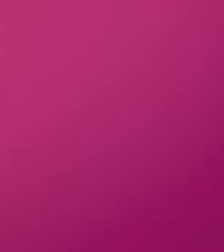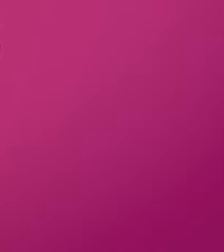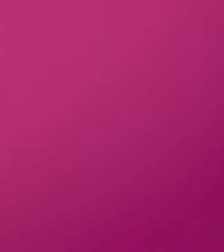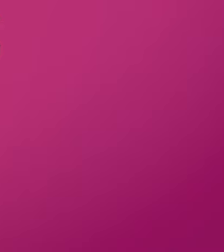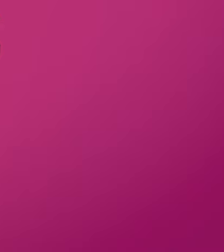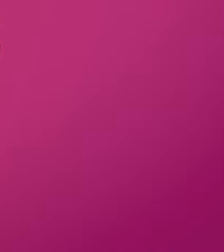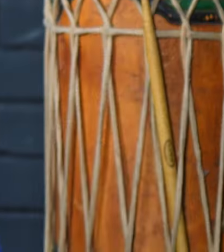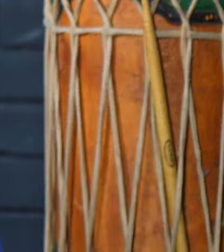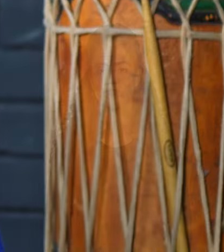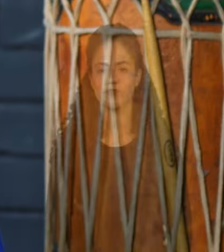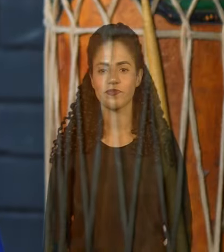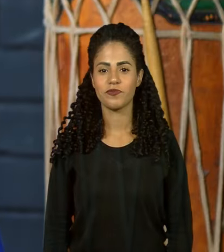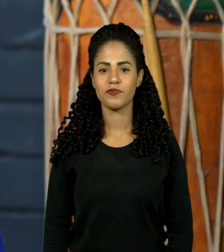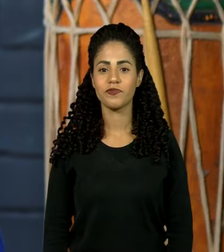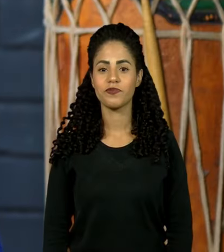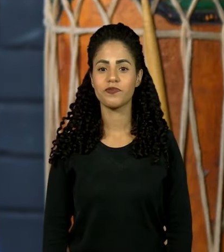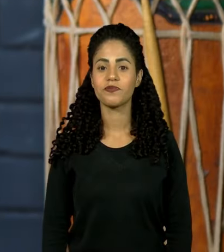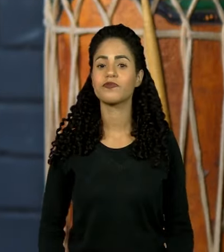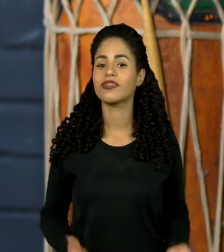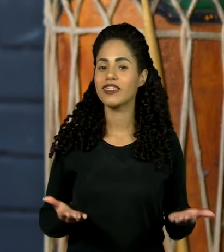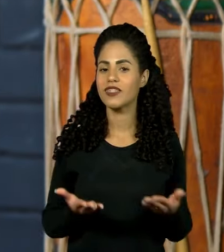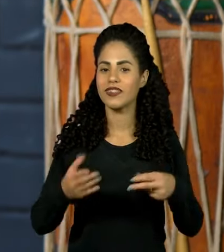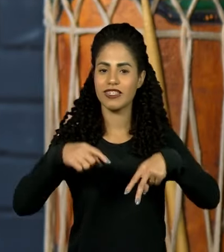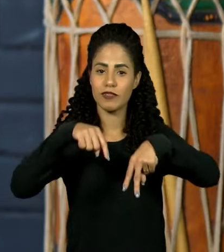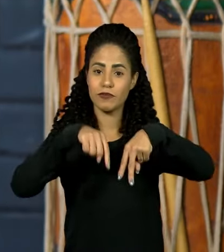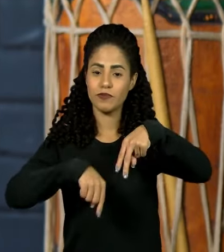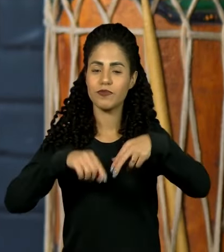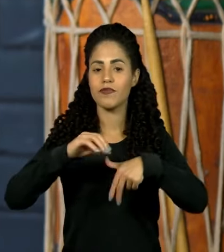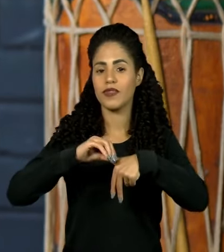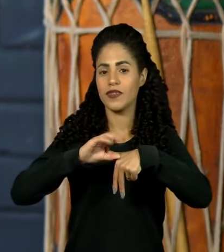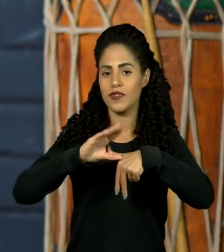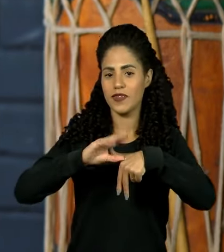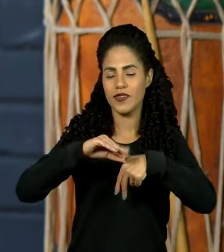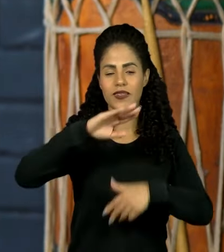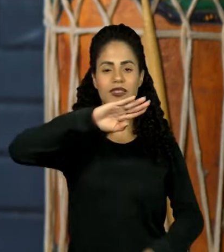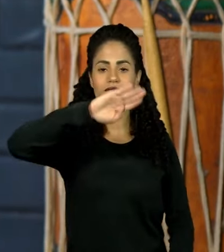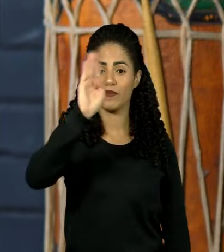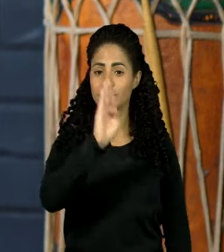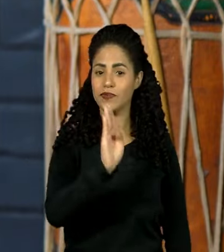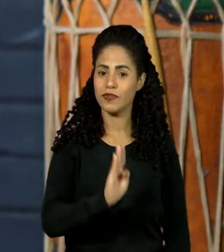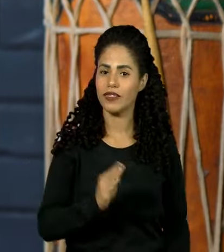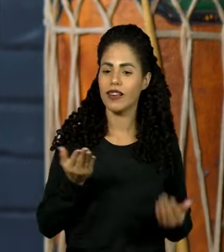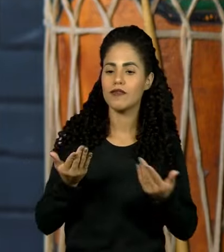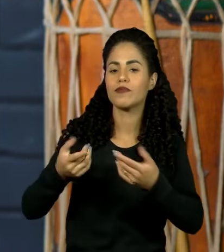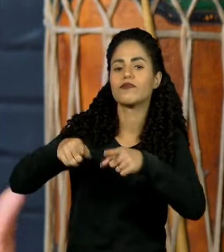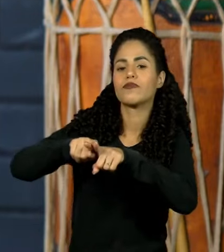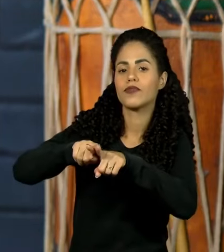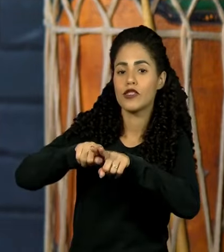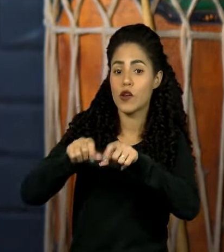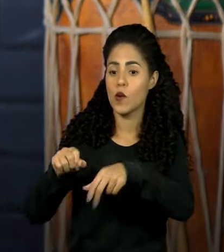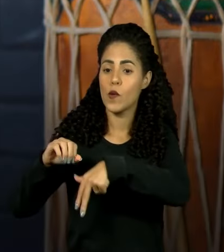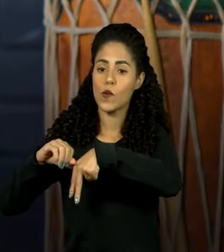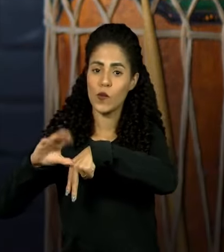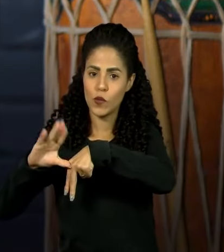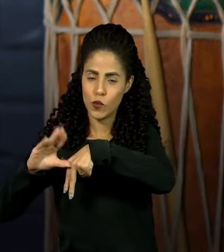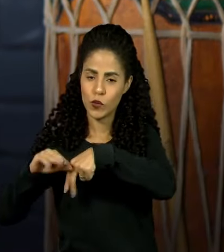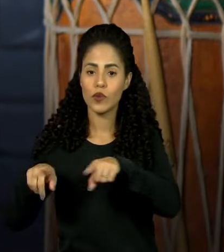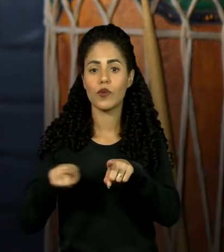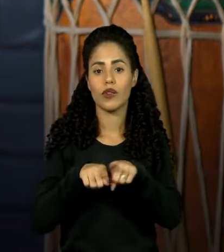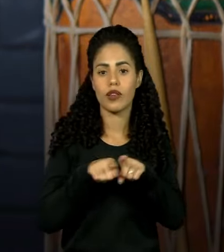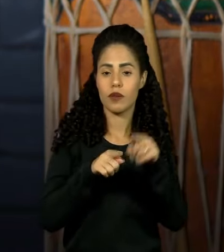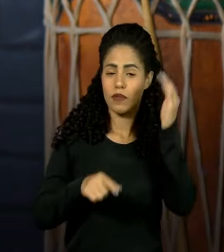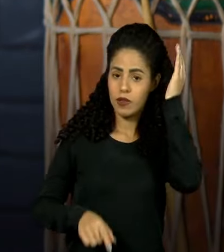peça Estamos aqui na nossa Arena dos saberes na TV Cultura nessa parceria entre a TV Cultura e o